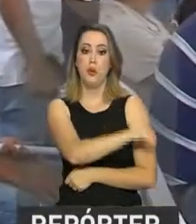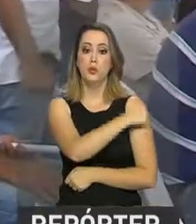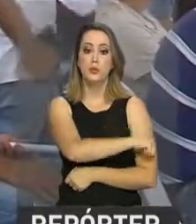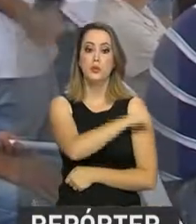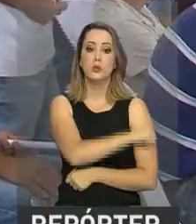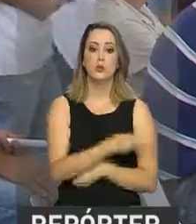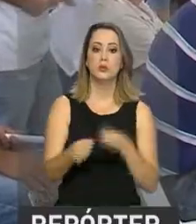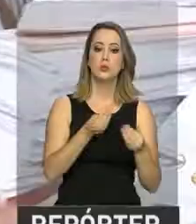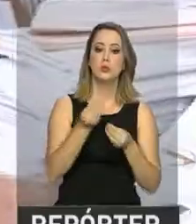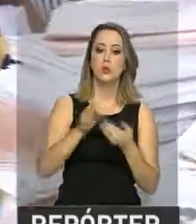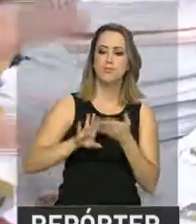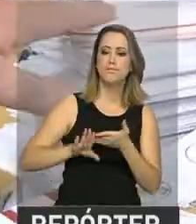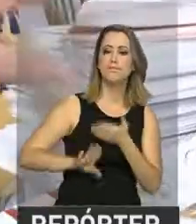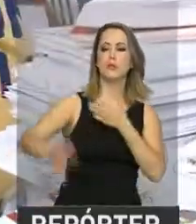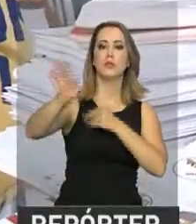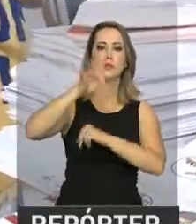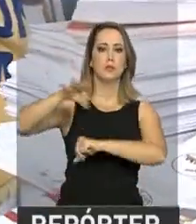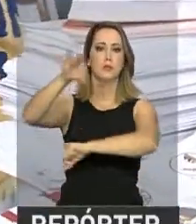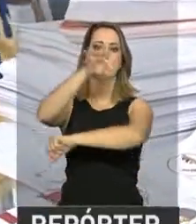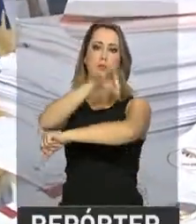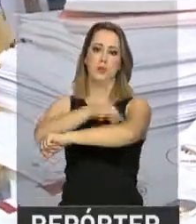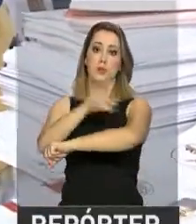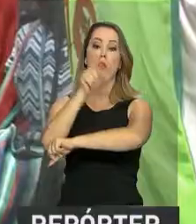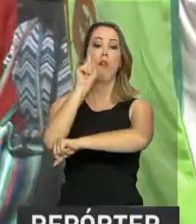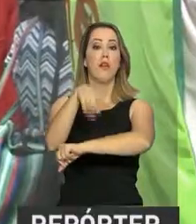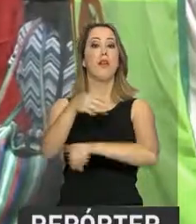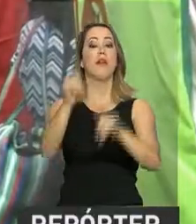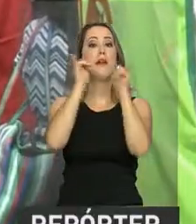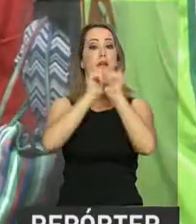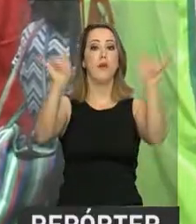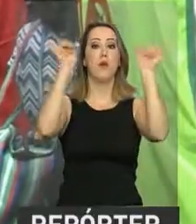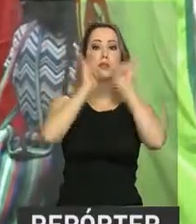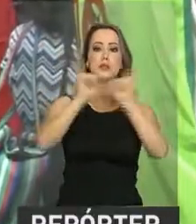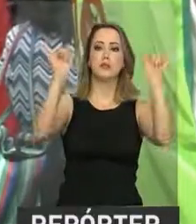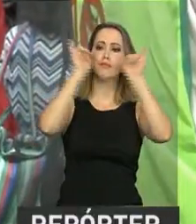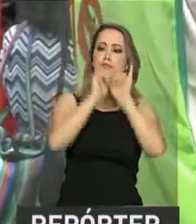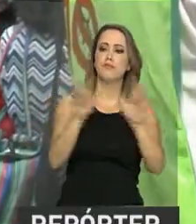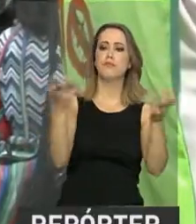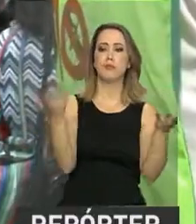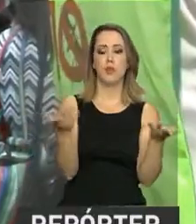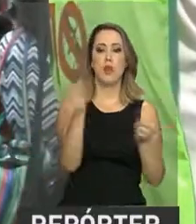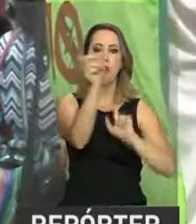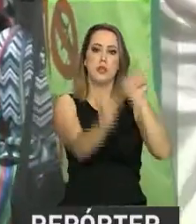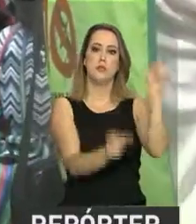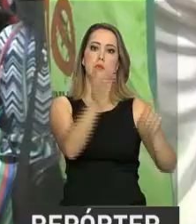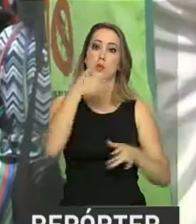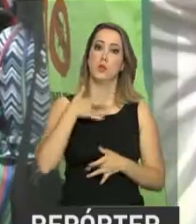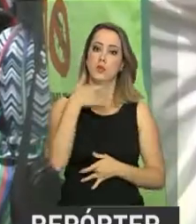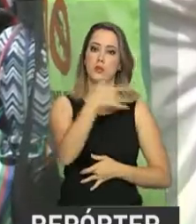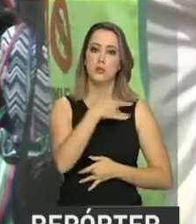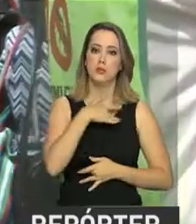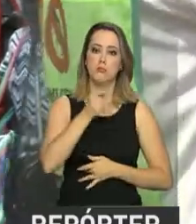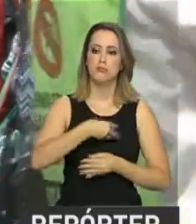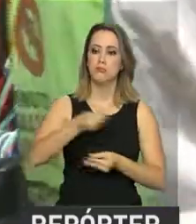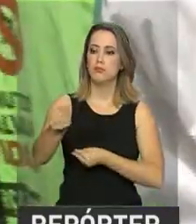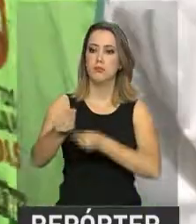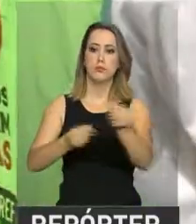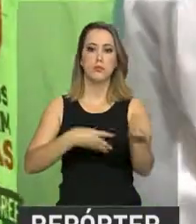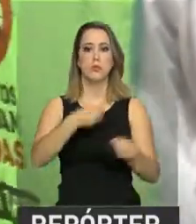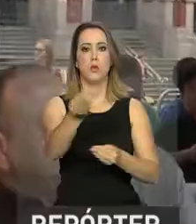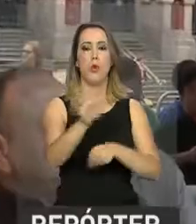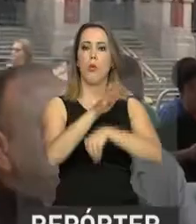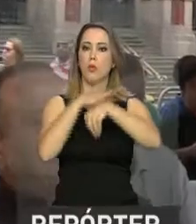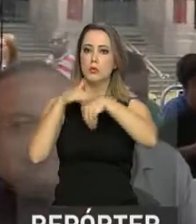para combater o Aedes aegypti foi a informação. Agentes de saúde distribuíram panfletos e conversaram com